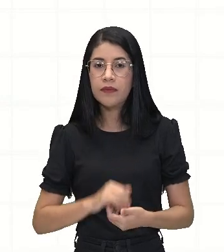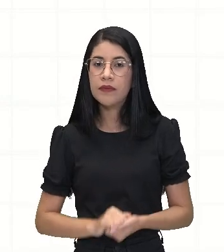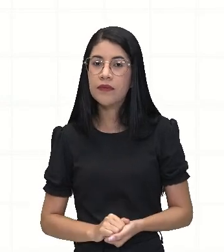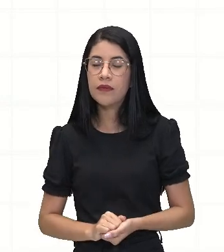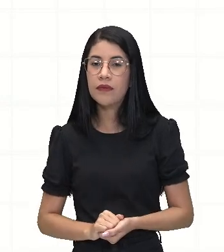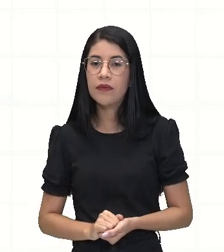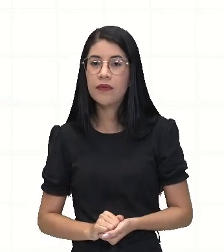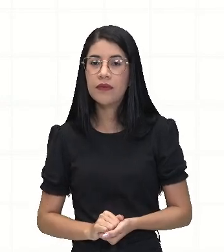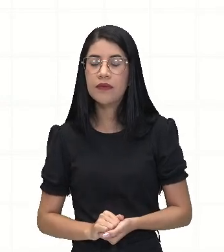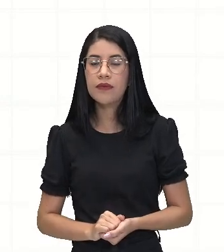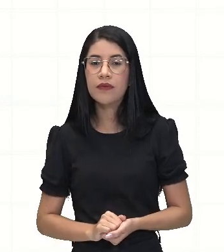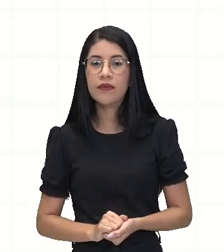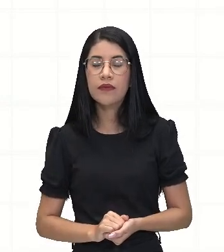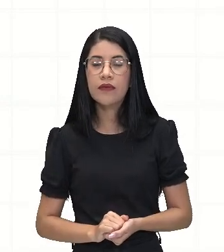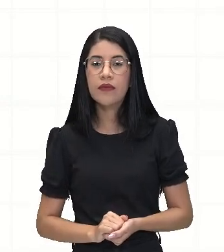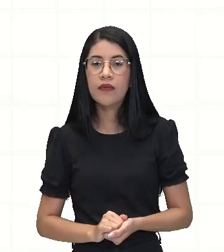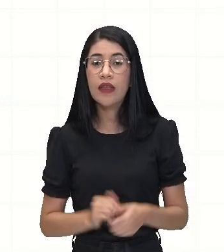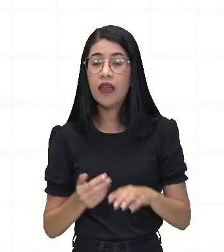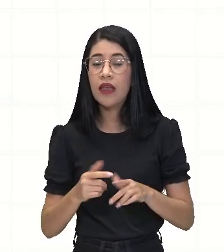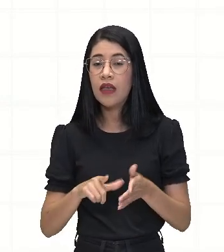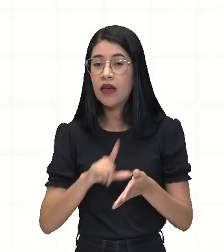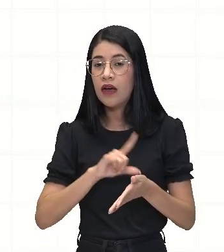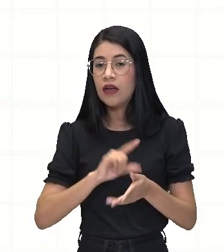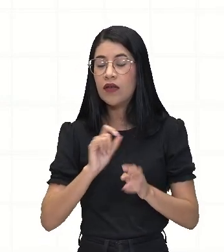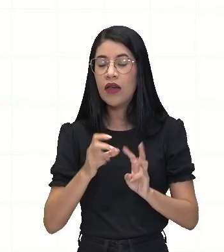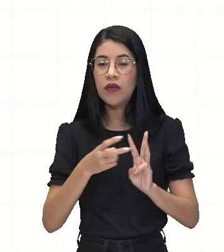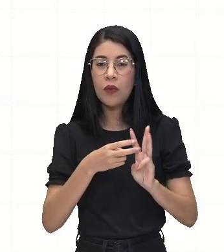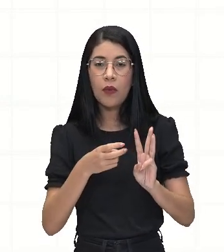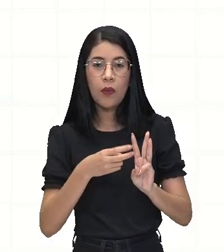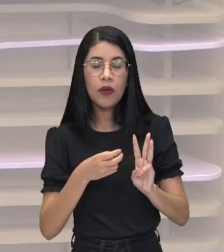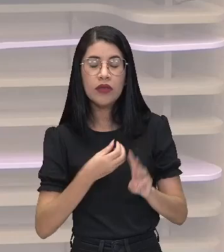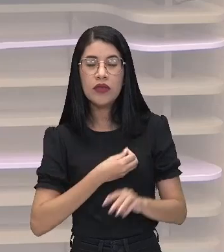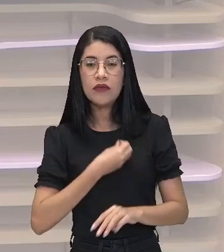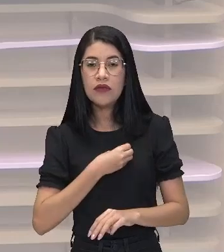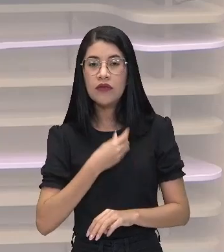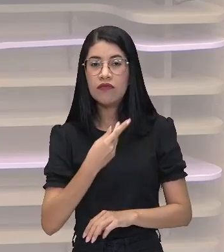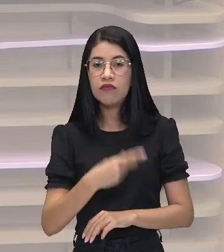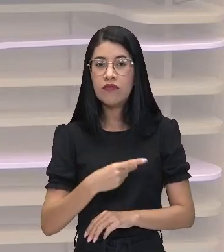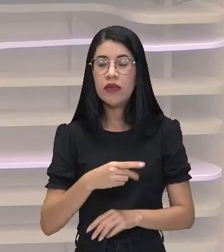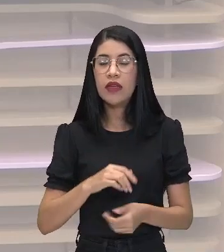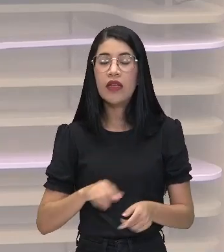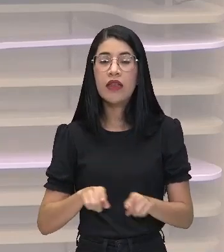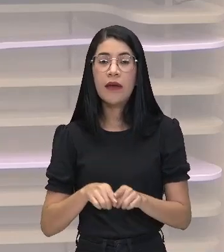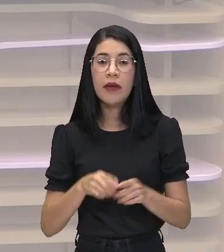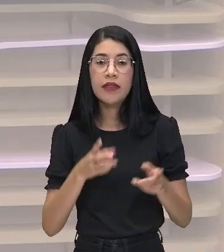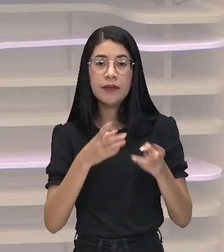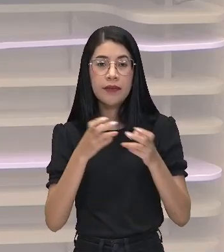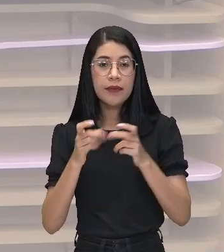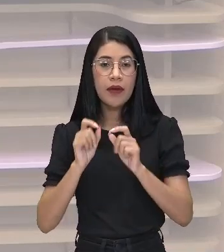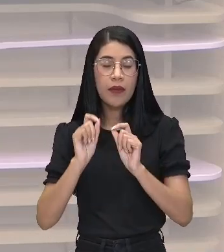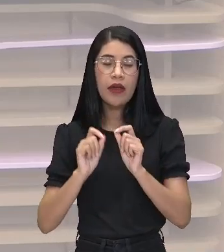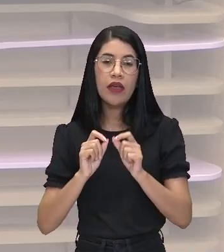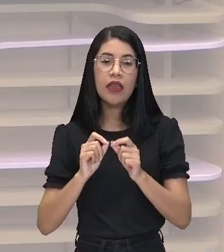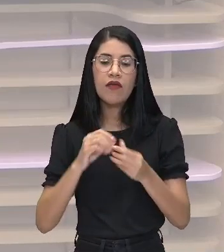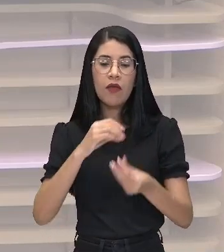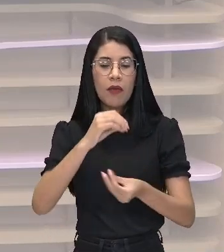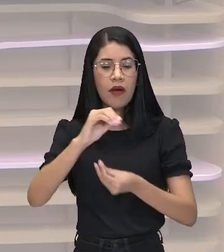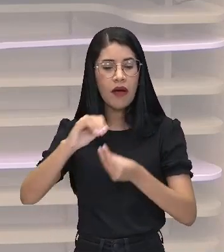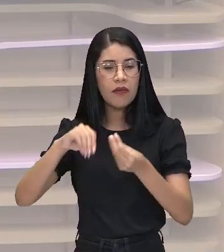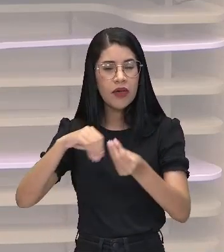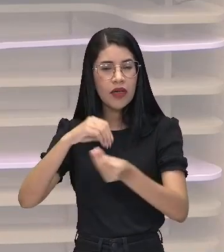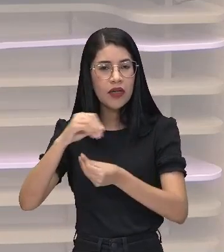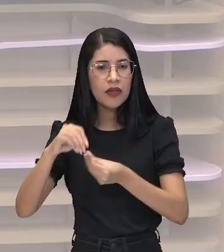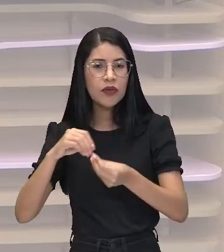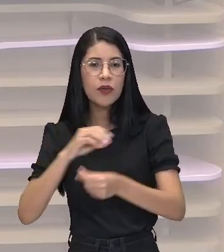população brasileira, né, que até então nós tínhamos ali os povos originários, e aí a gente vai observar todo o processo de miscigenação ali entre